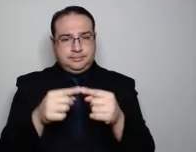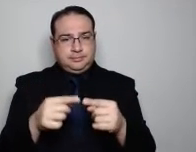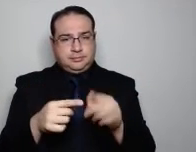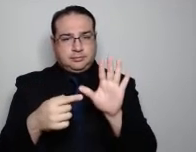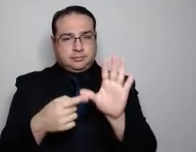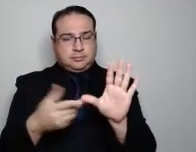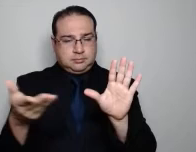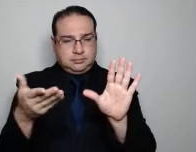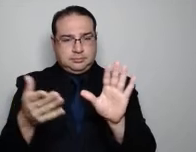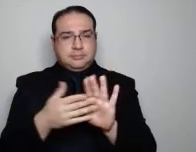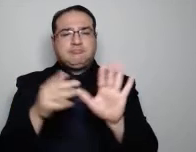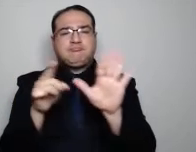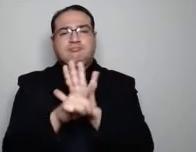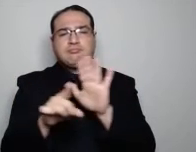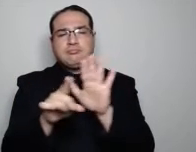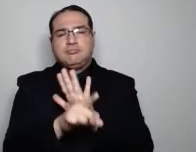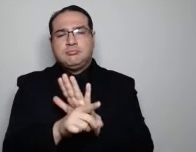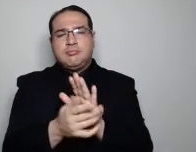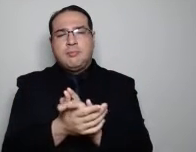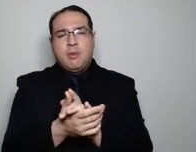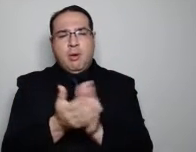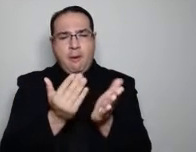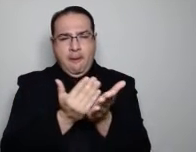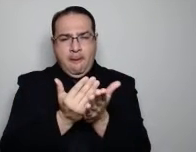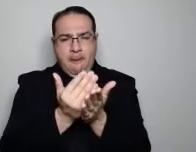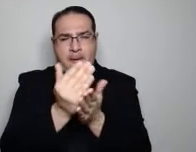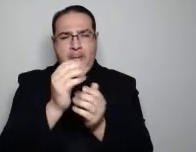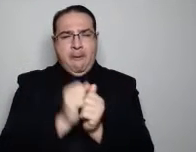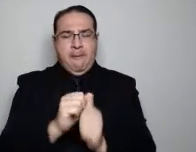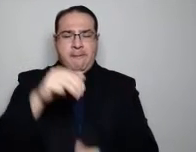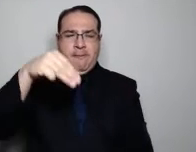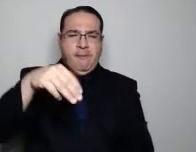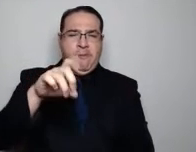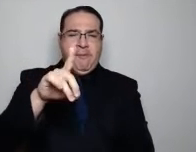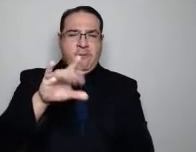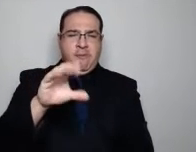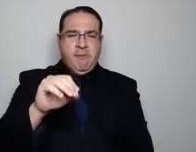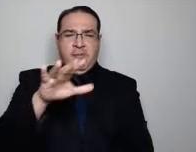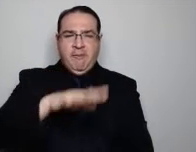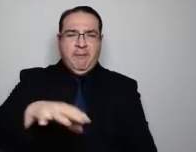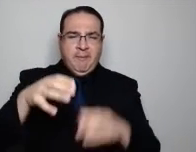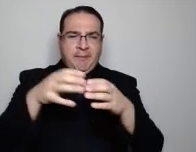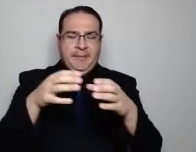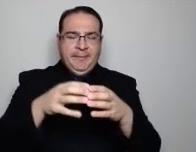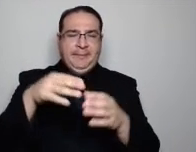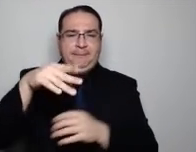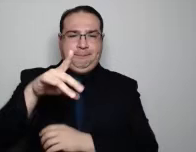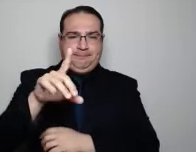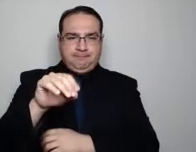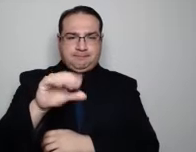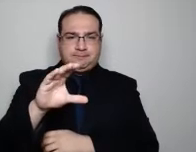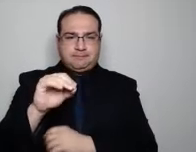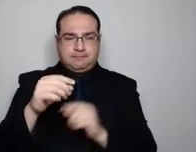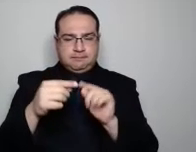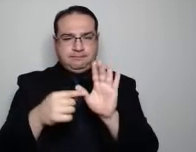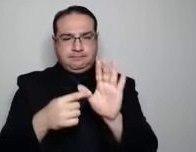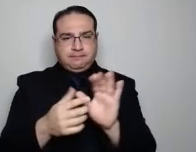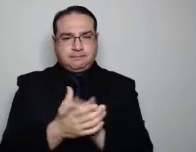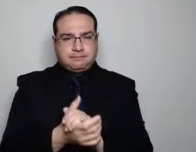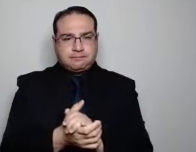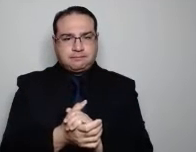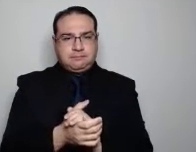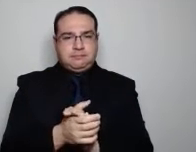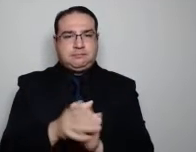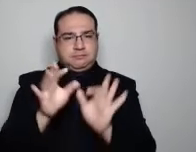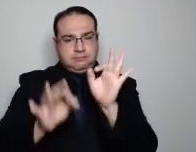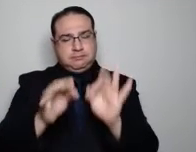questiona o ingresso do médico na cooperativa médica mediante ação judiciária, visto que